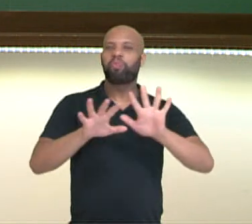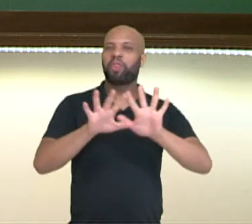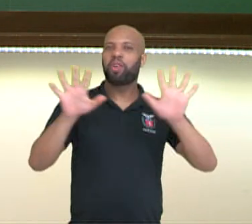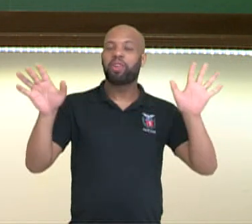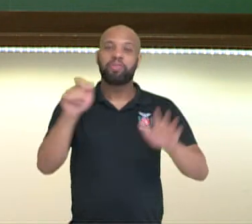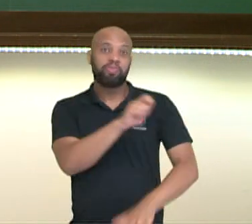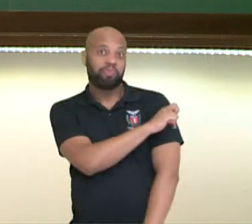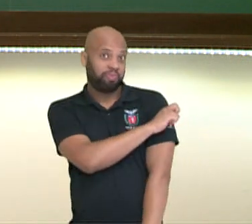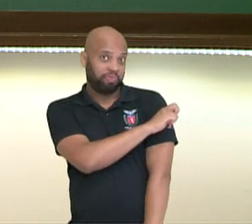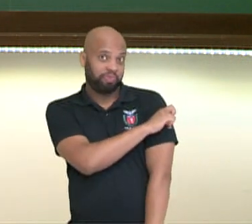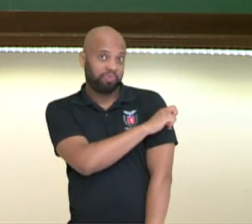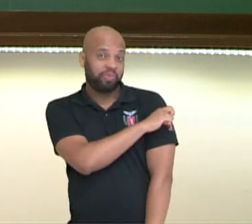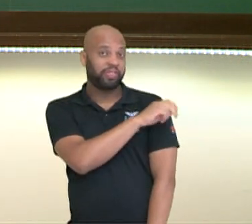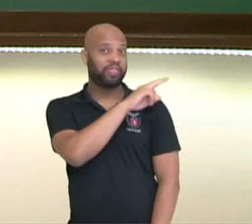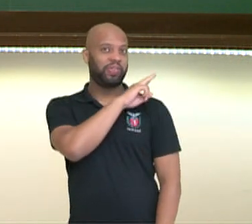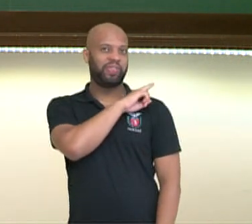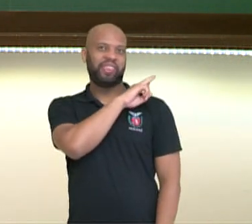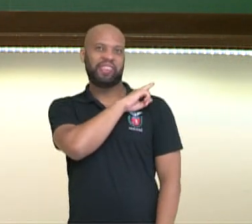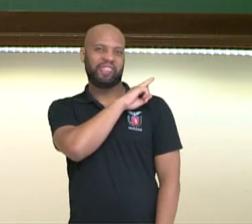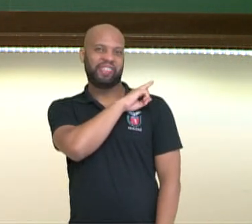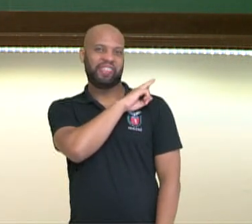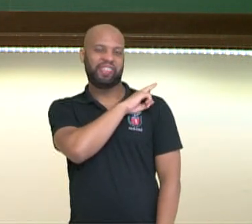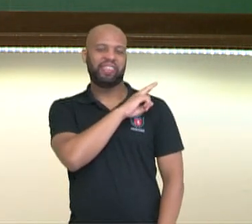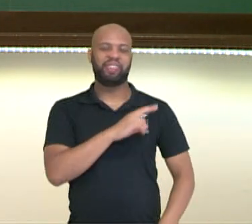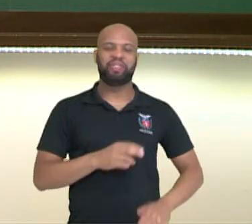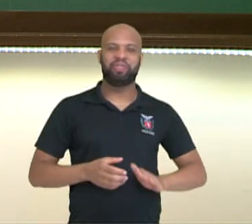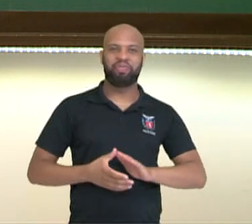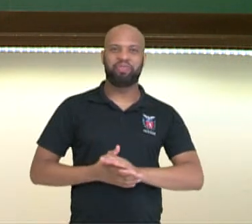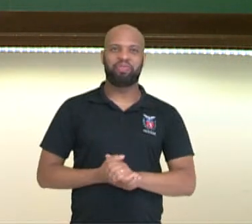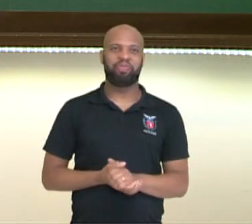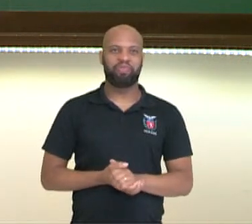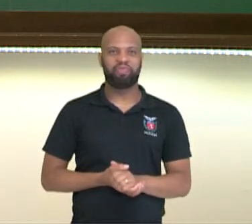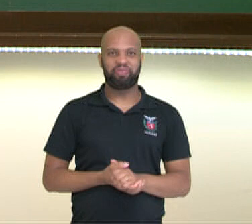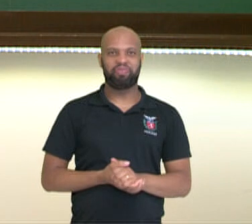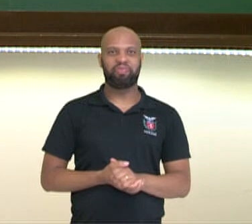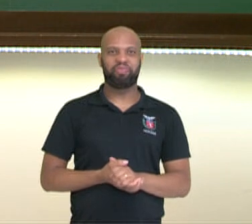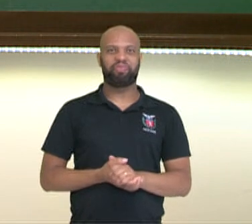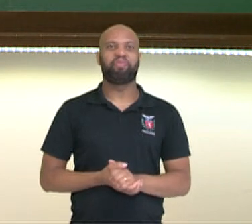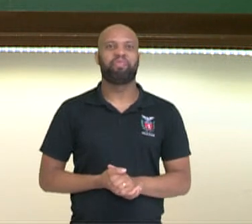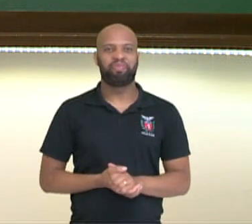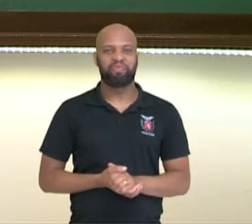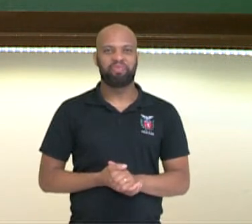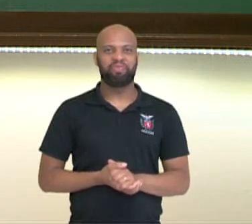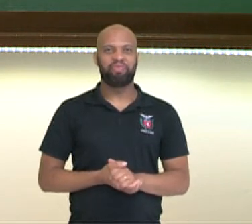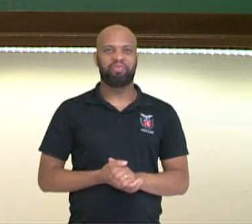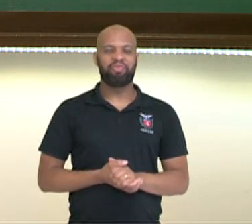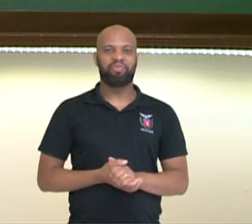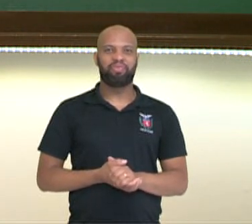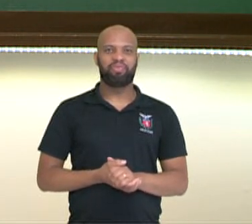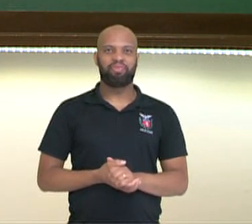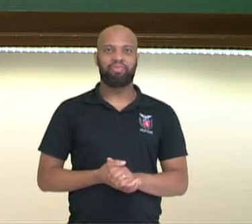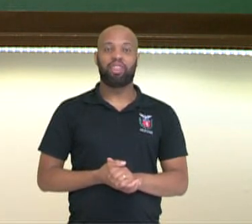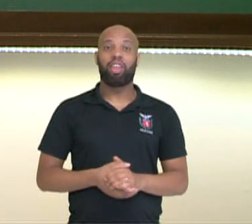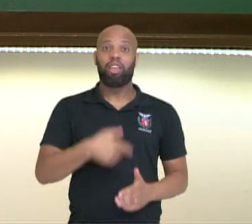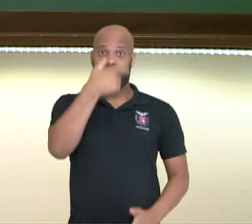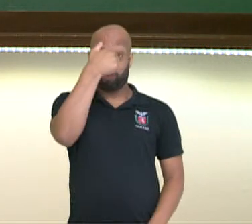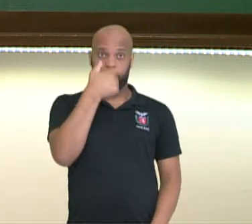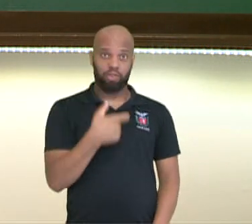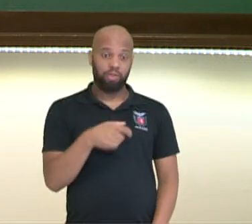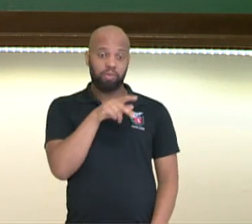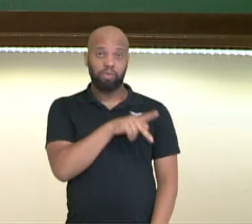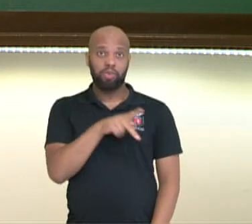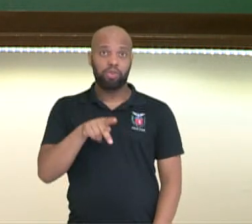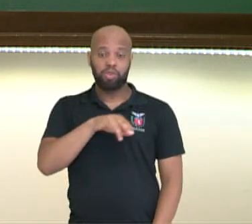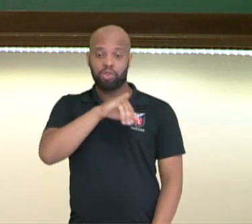Olá, alunos da segunda série do ensino médio, alunos queridos da segunda série do ensino médio. Eu sou o professor José